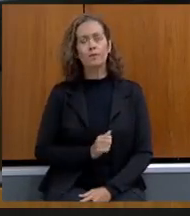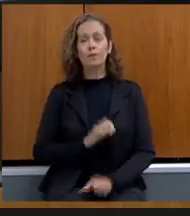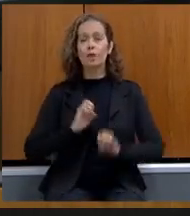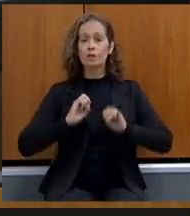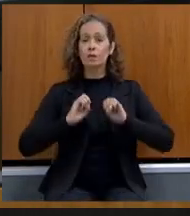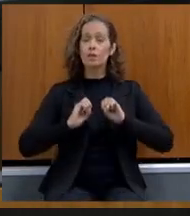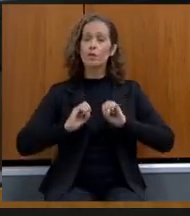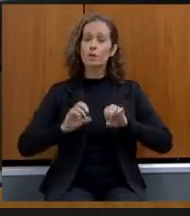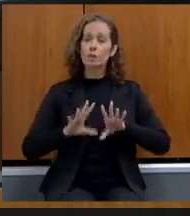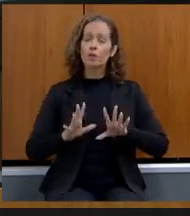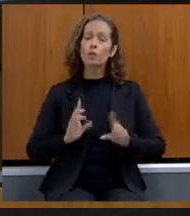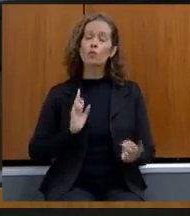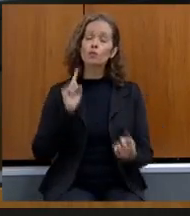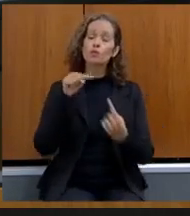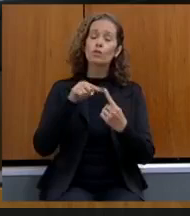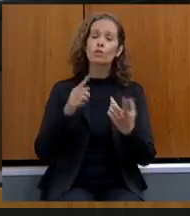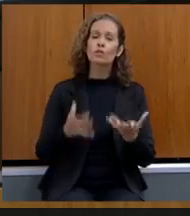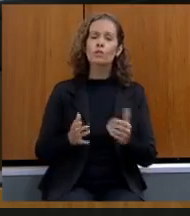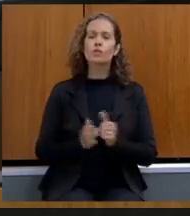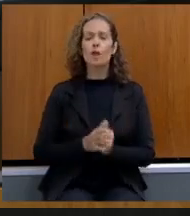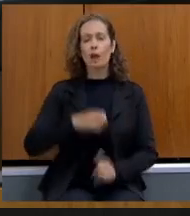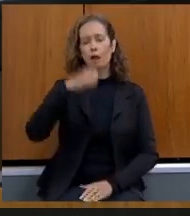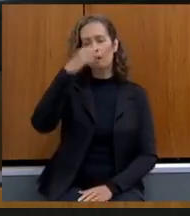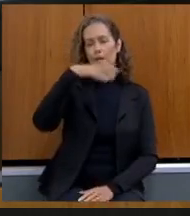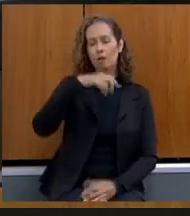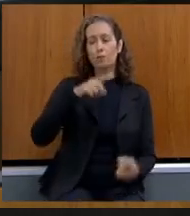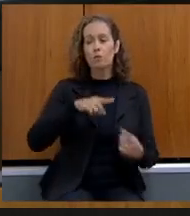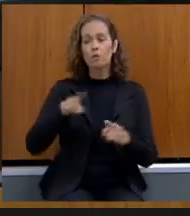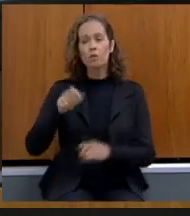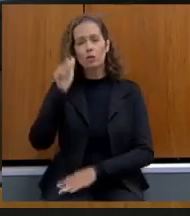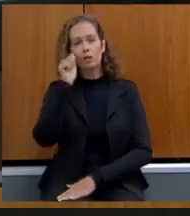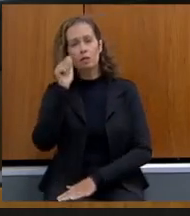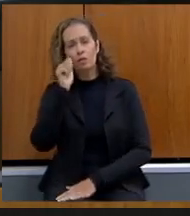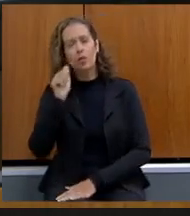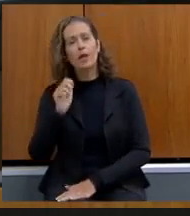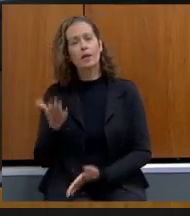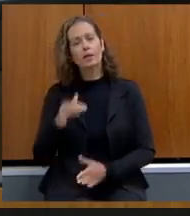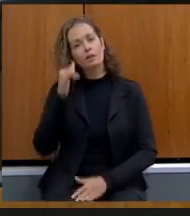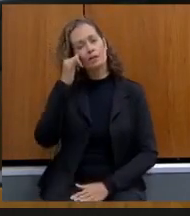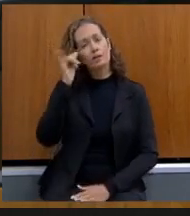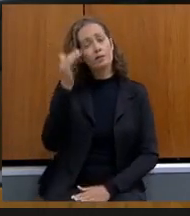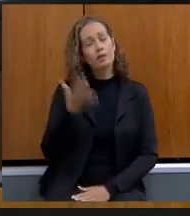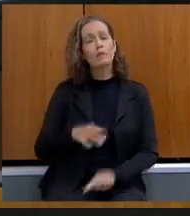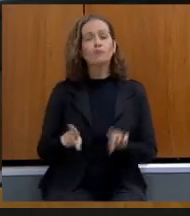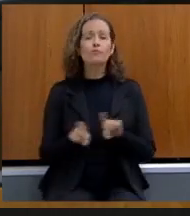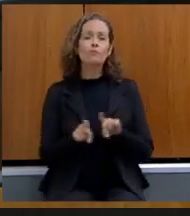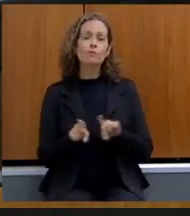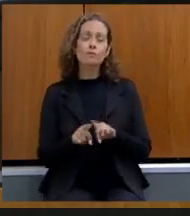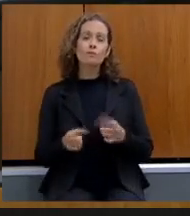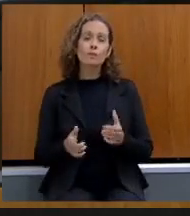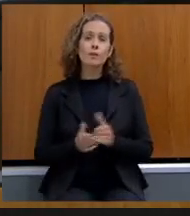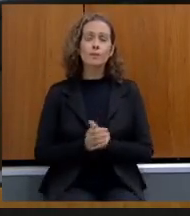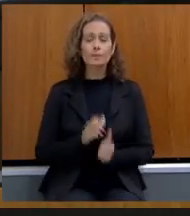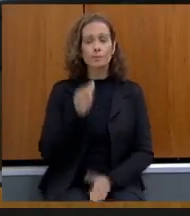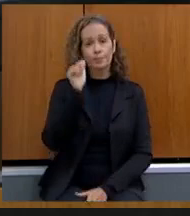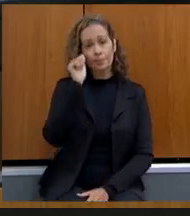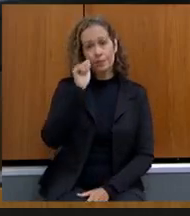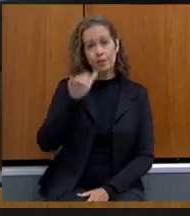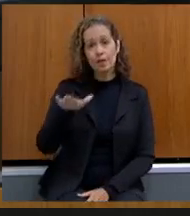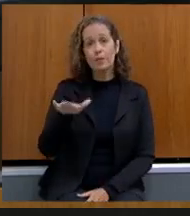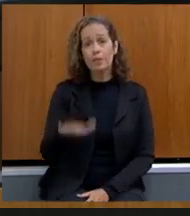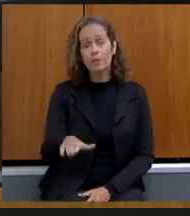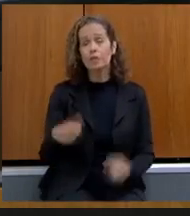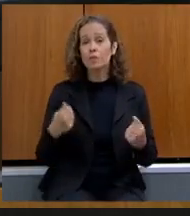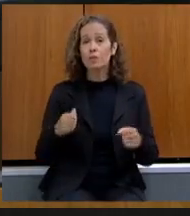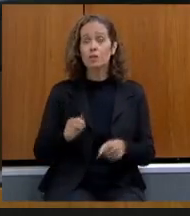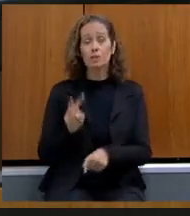de não naturalizar agressão às mulheres de não naturalizar que é aqui é a menina que